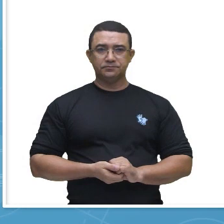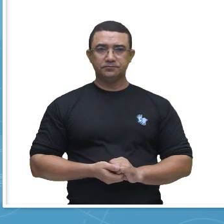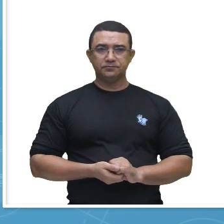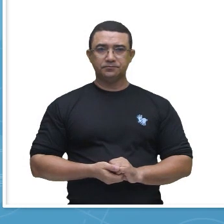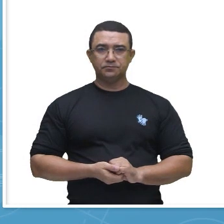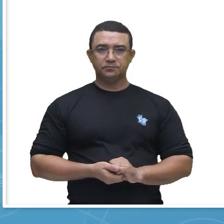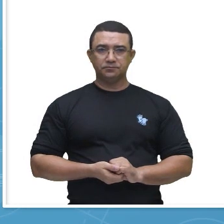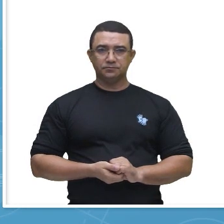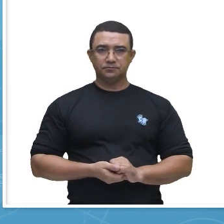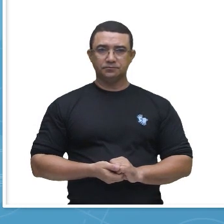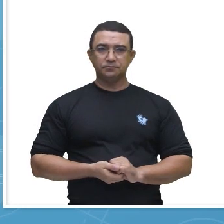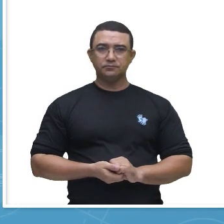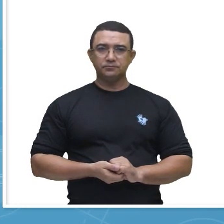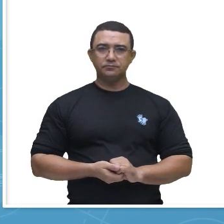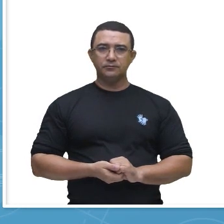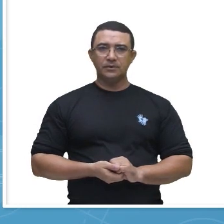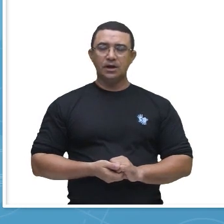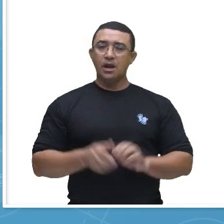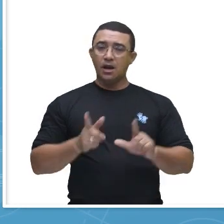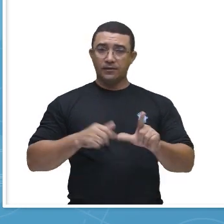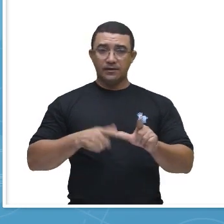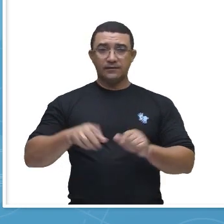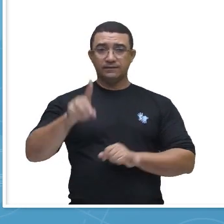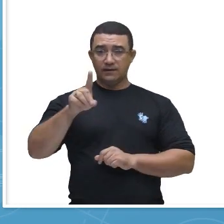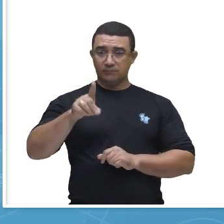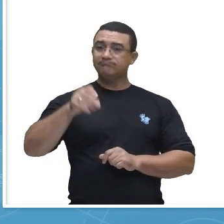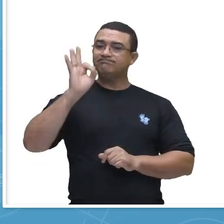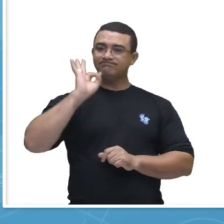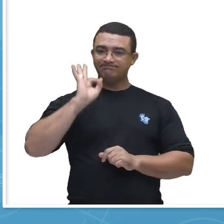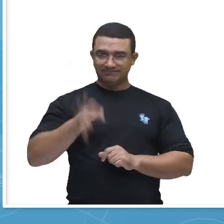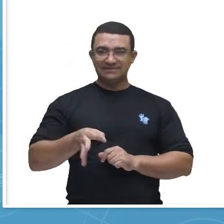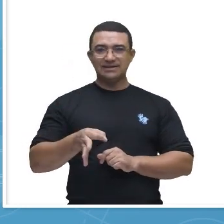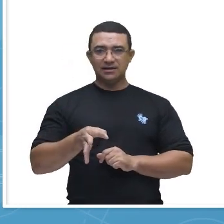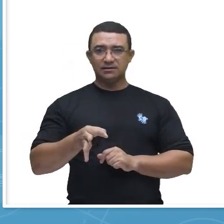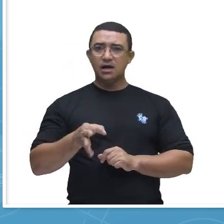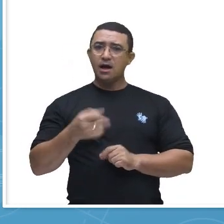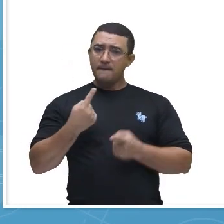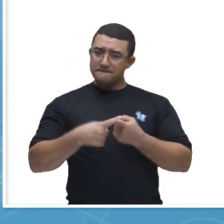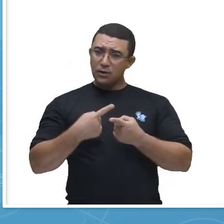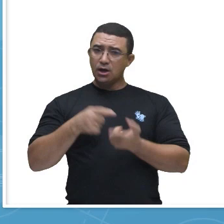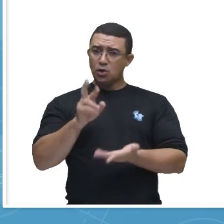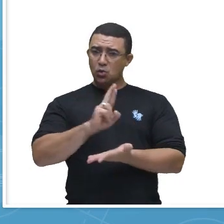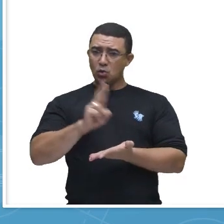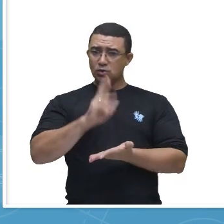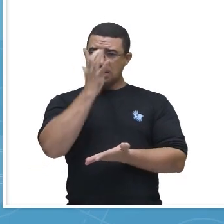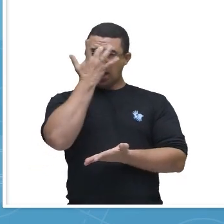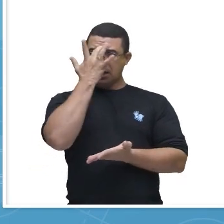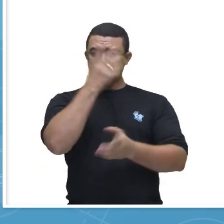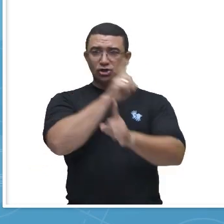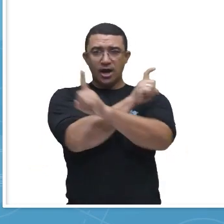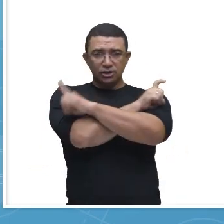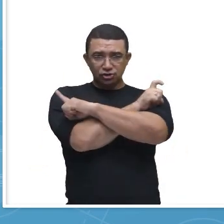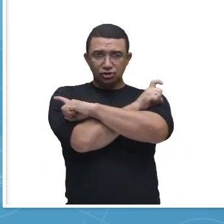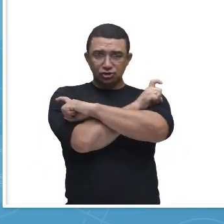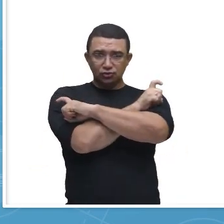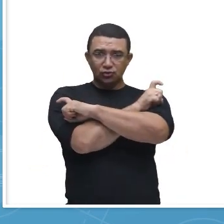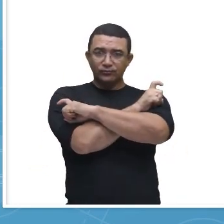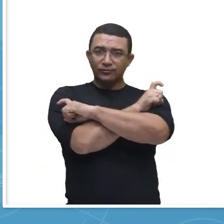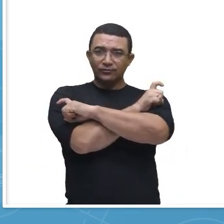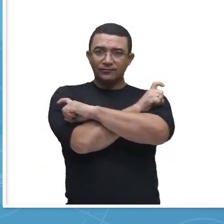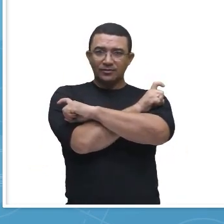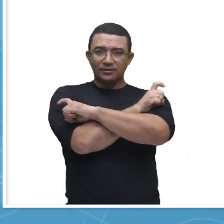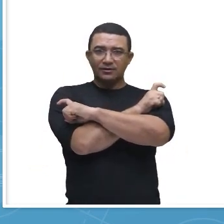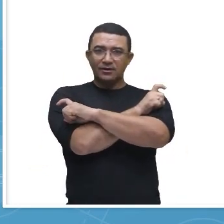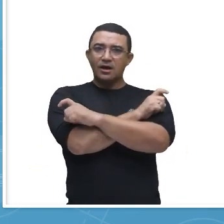também é falsa. Letra D está correta, porque a Rússia, a Índia e o Egito, eles estão, né, pelo menos